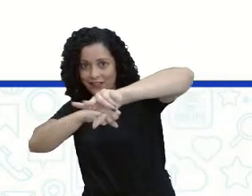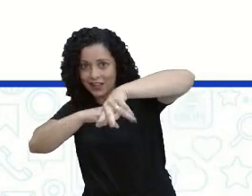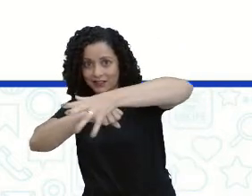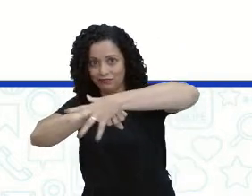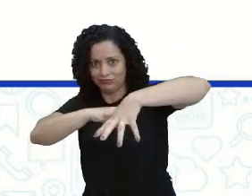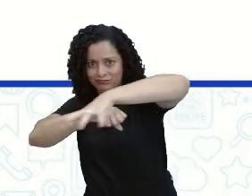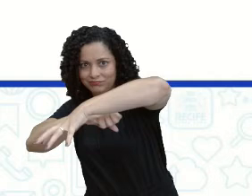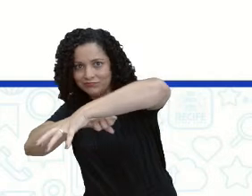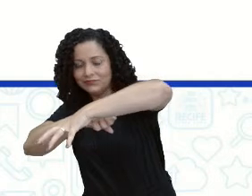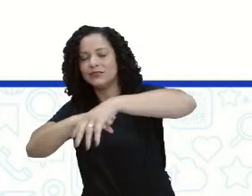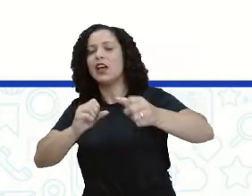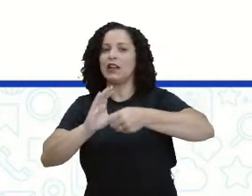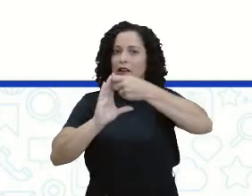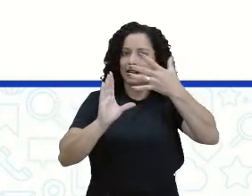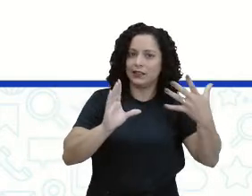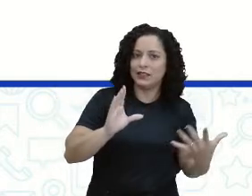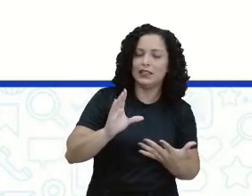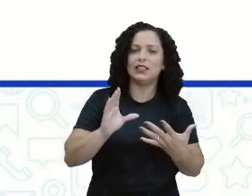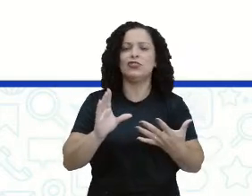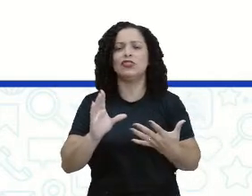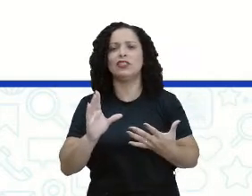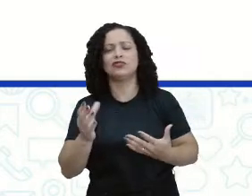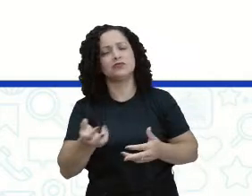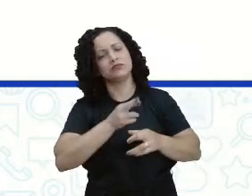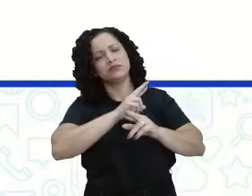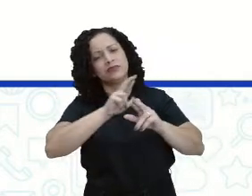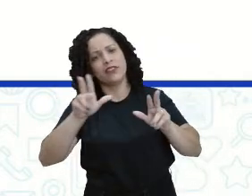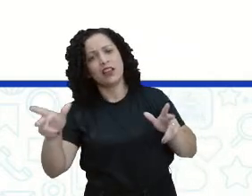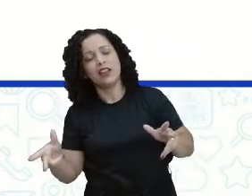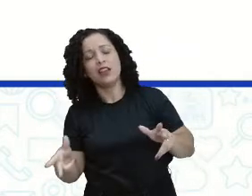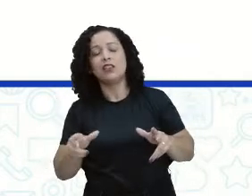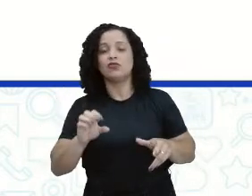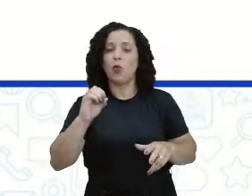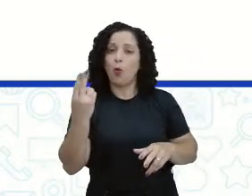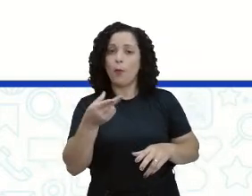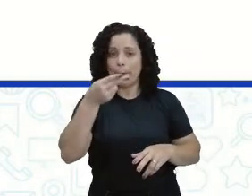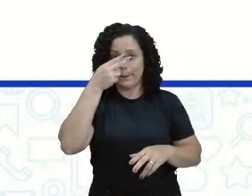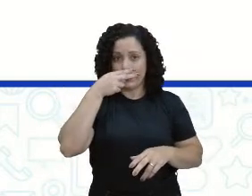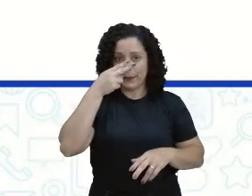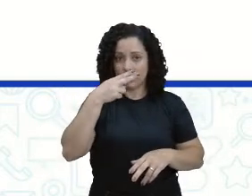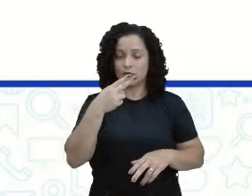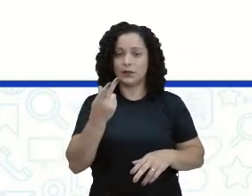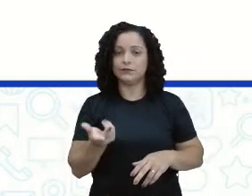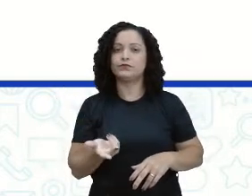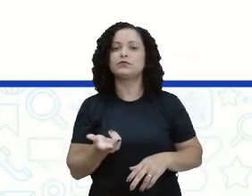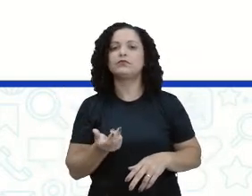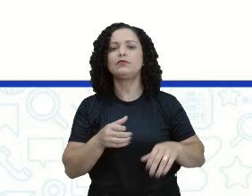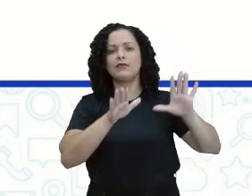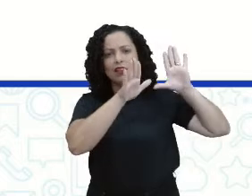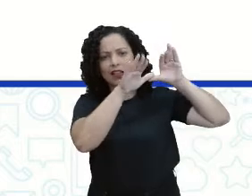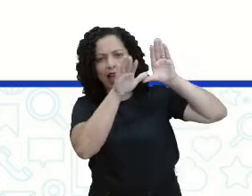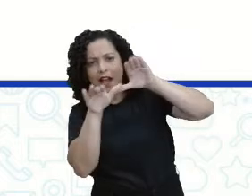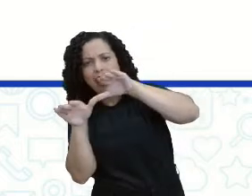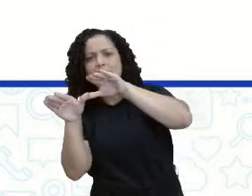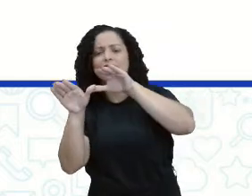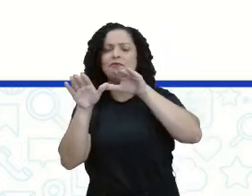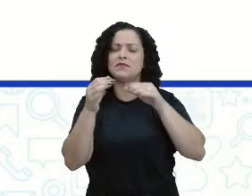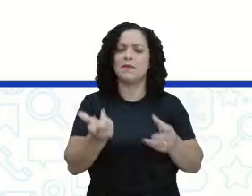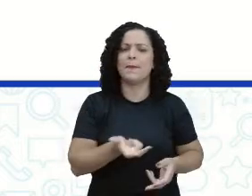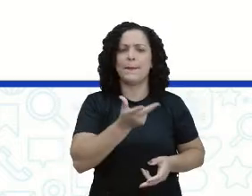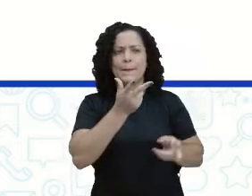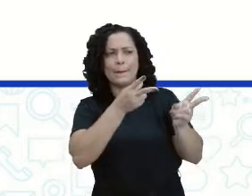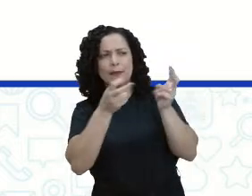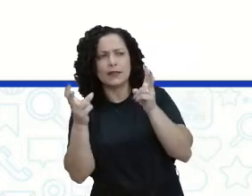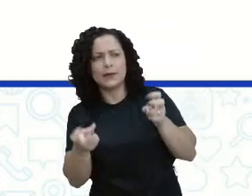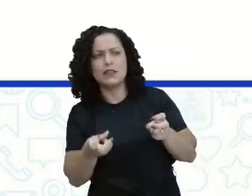As mesmas características, né, ou algumas características nessa ave, que ele observava como o tamanho, o